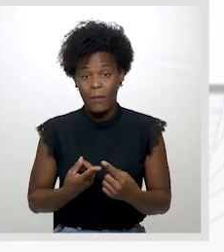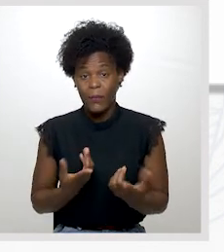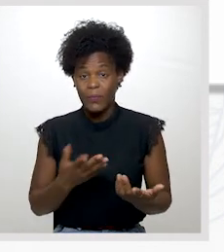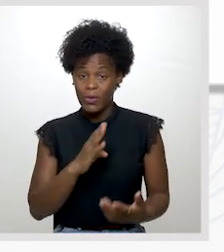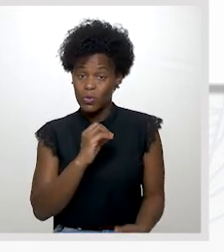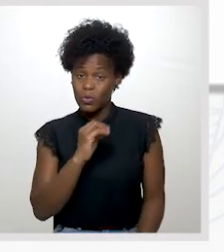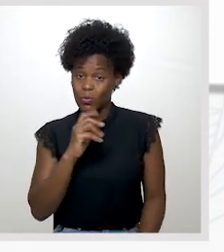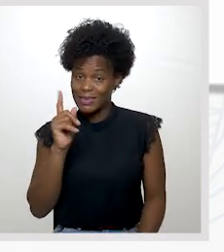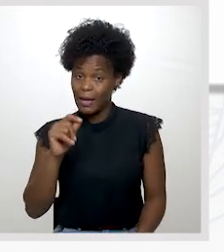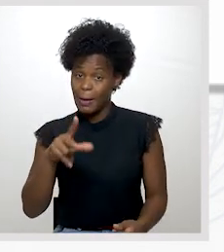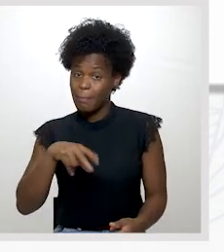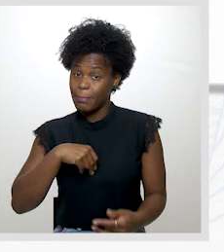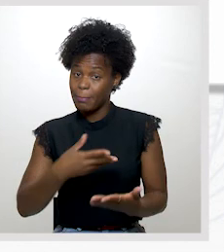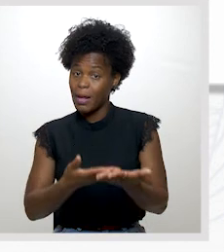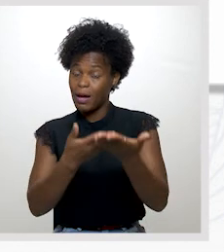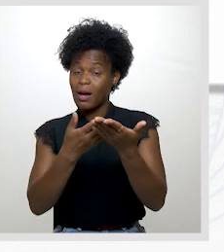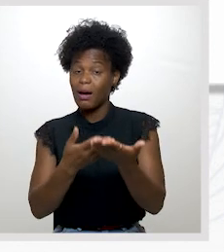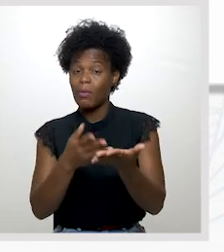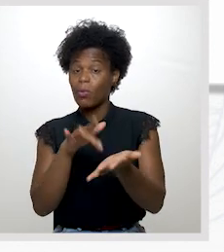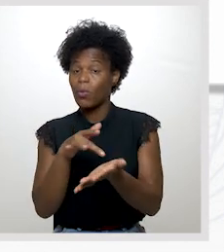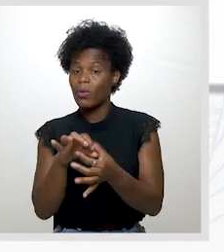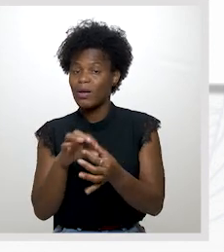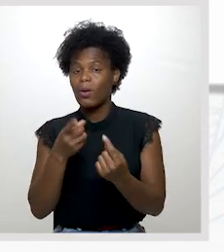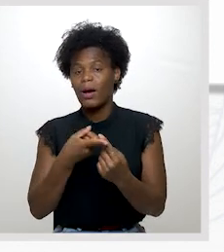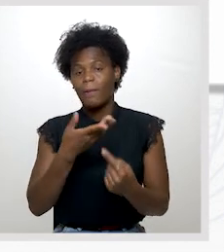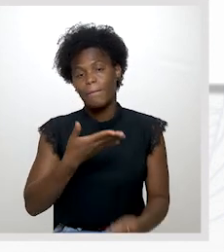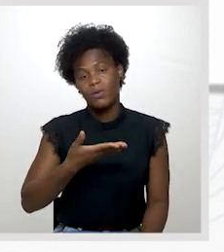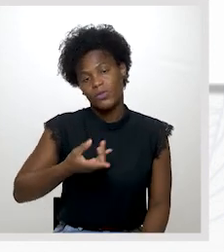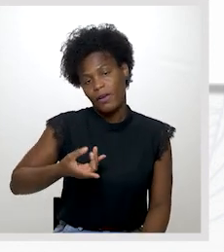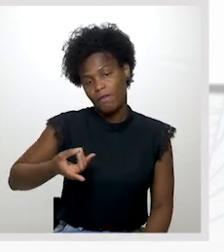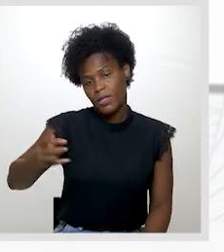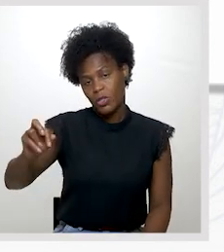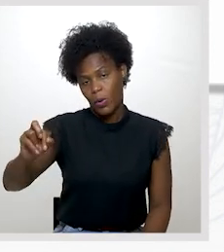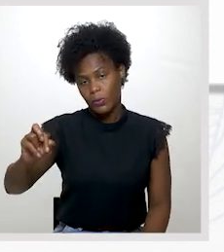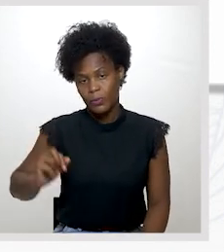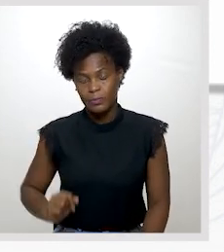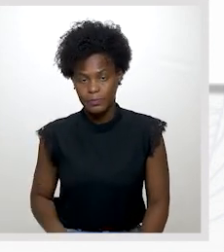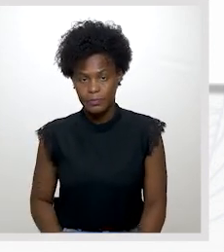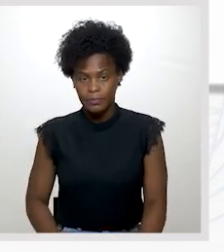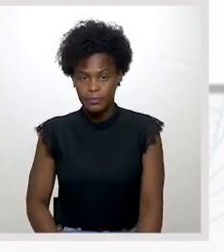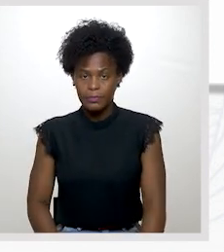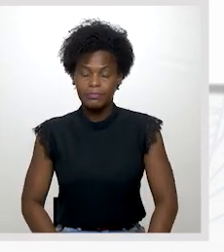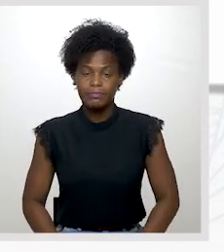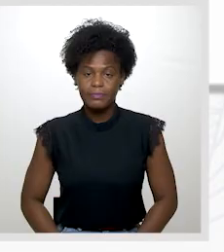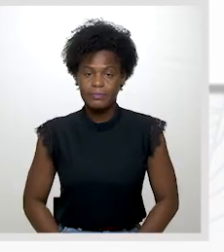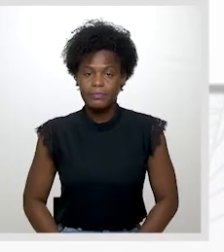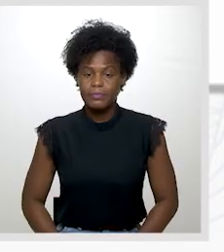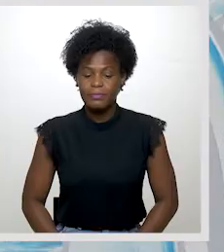José Saramago foi agraciado com o Nobel da Literatura no ano de 1998.